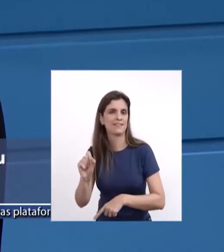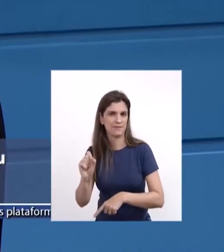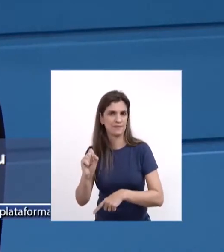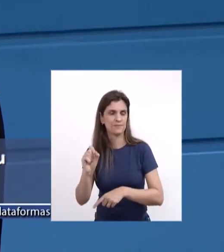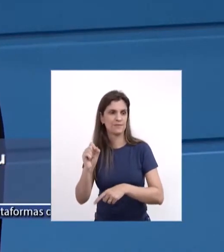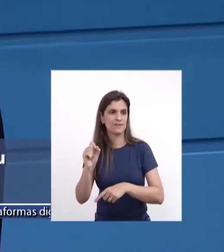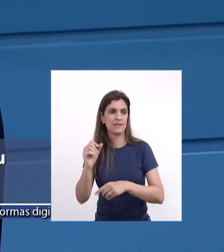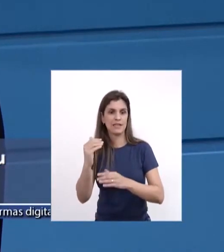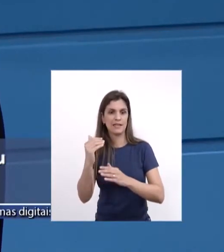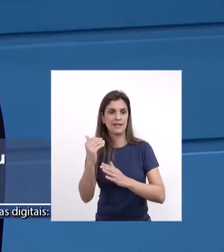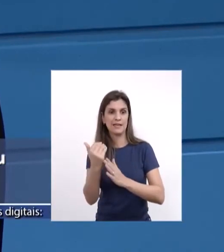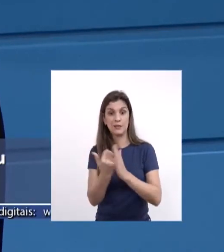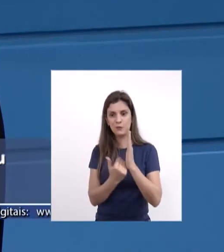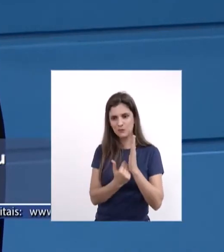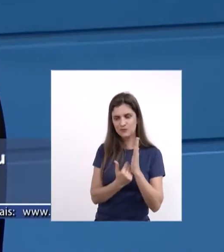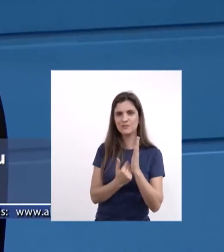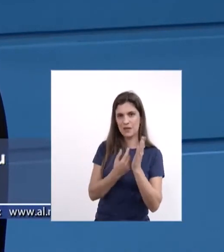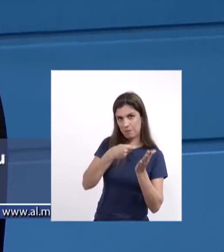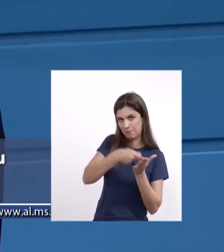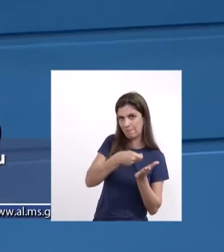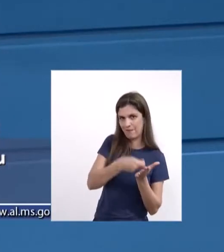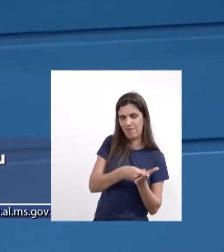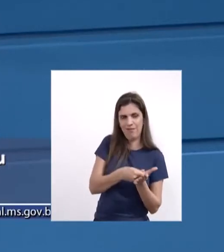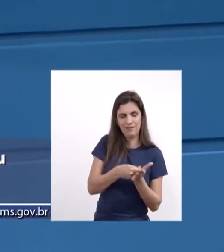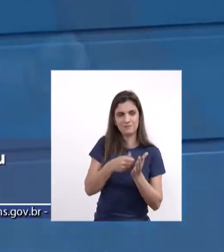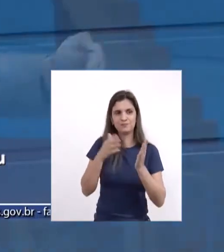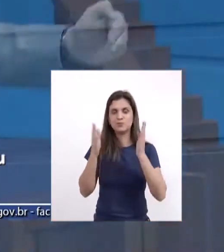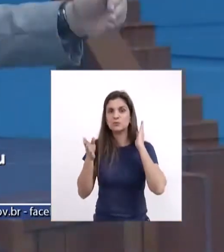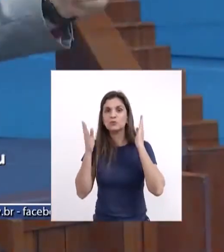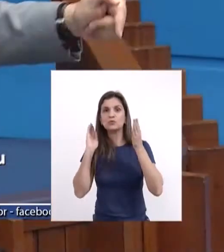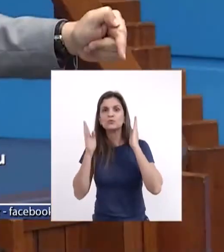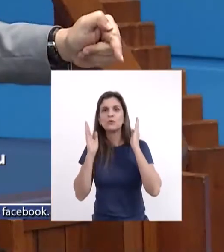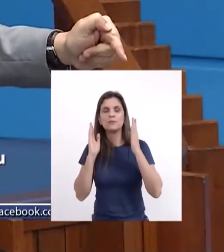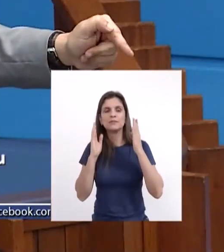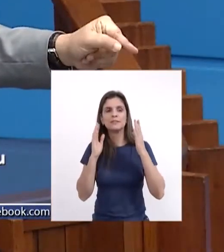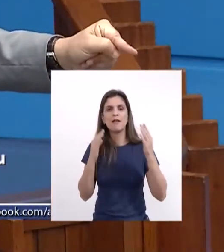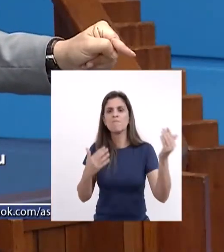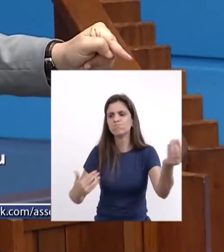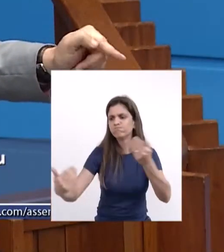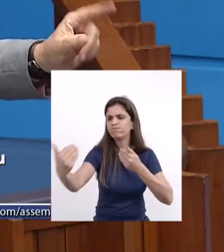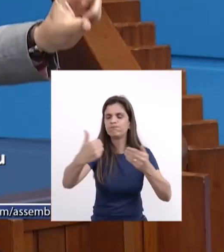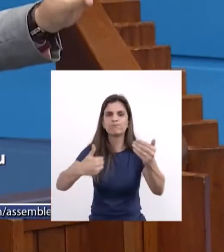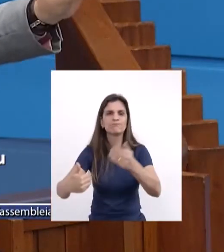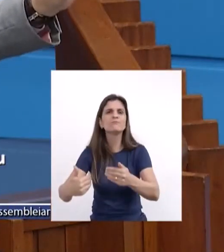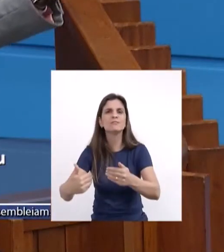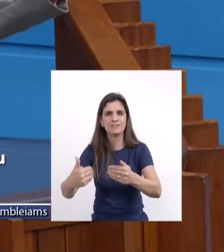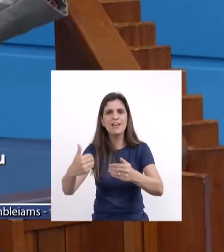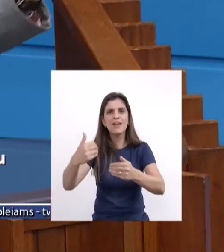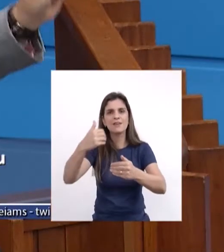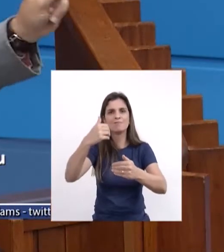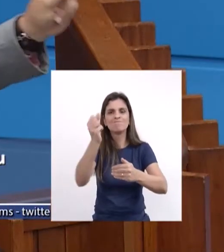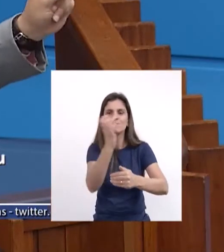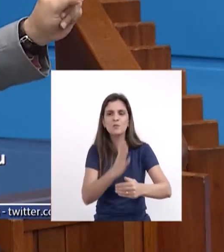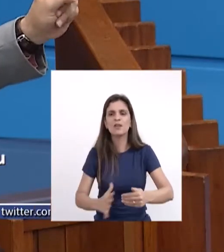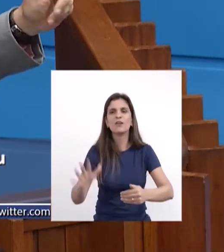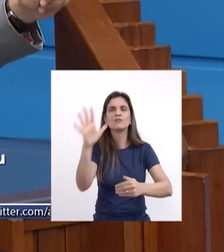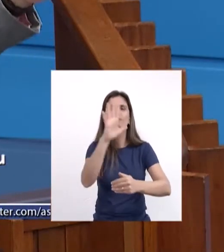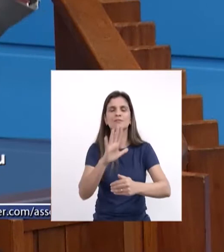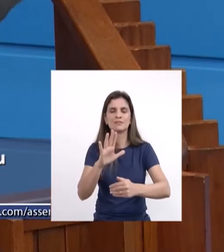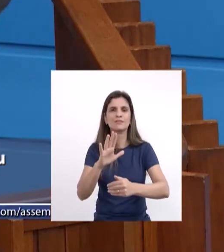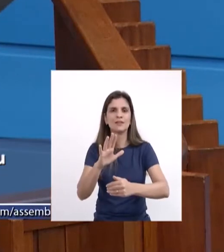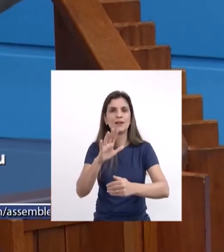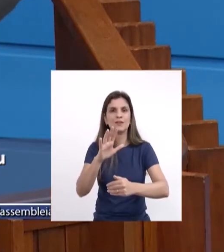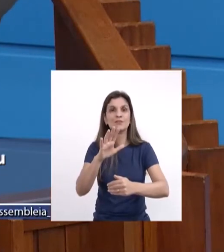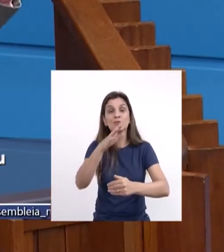54%, os caminhões que estavam cruzando por Pedra Preta entraram pelo Mato Grosso do Sul e de média de 80 mil litros